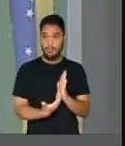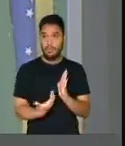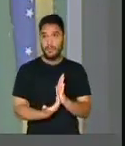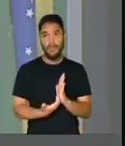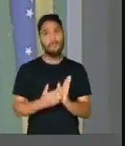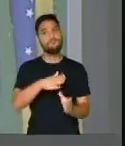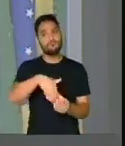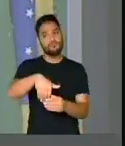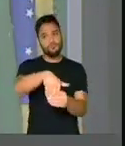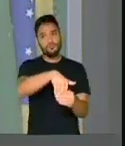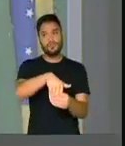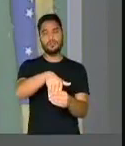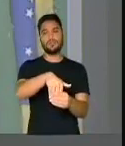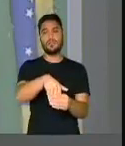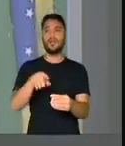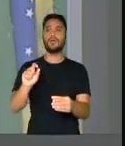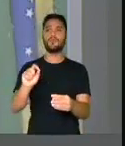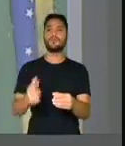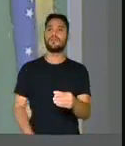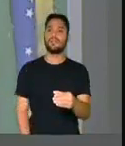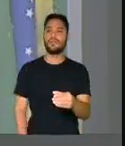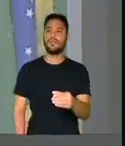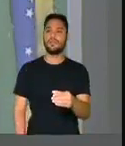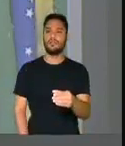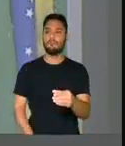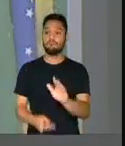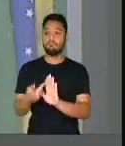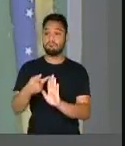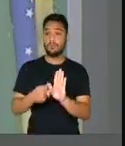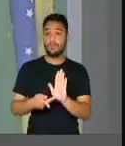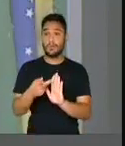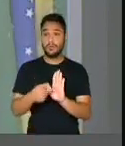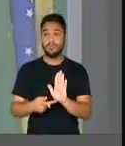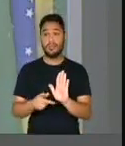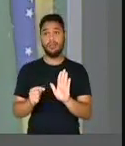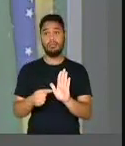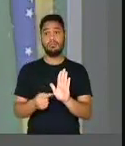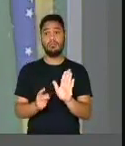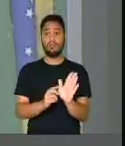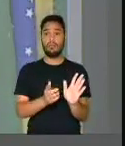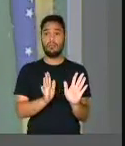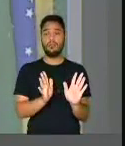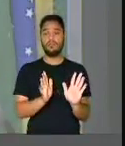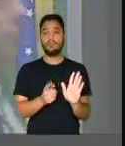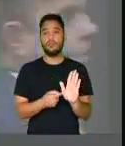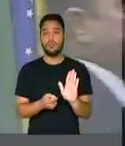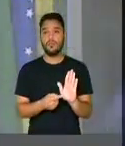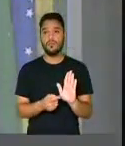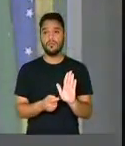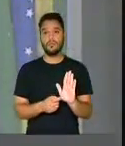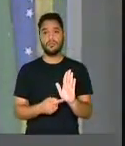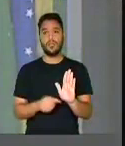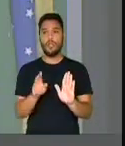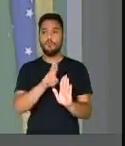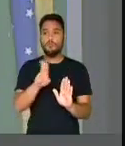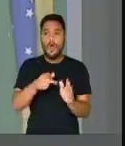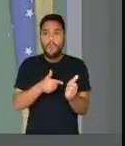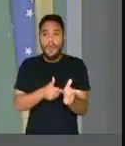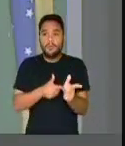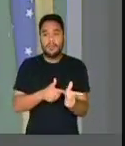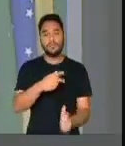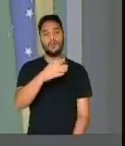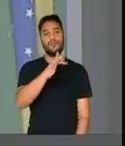votar a questão relacionada ao fim daquilo que se denomina vulgarmente